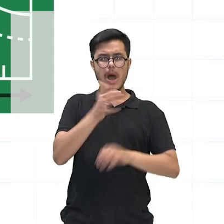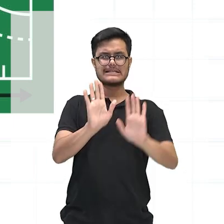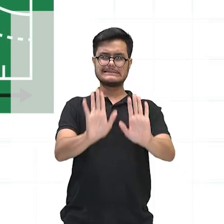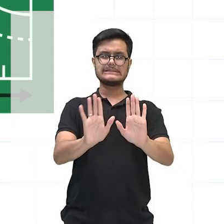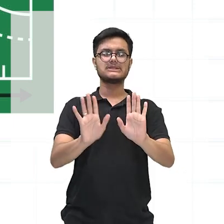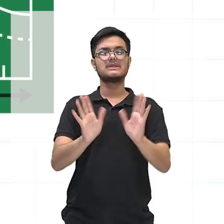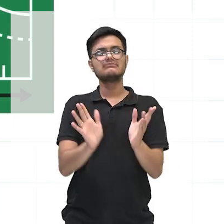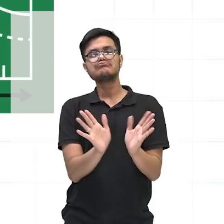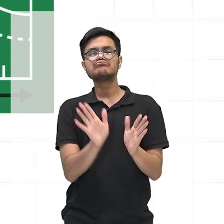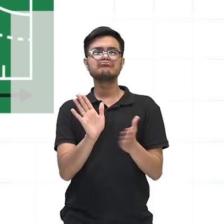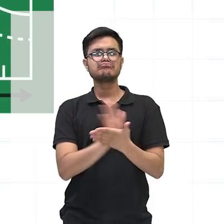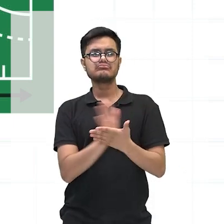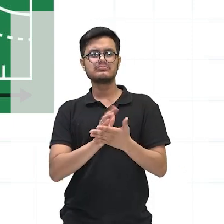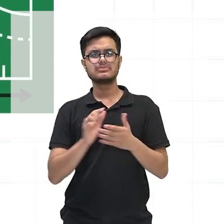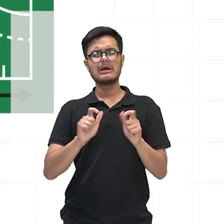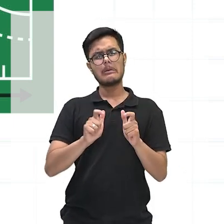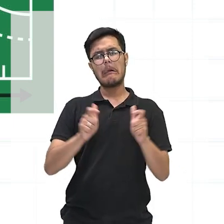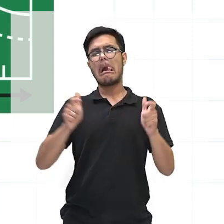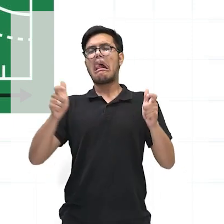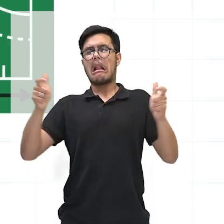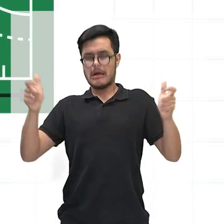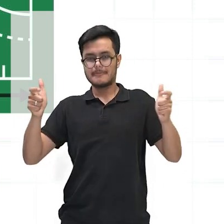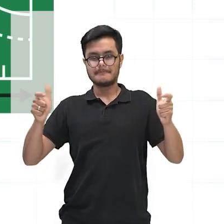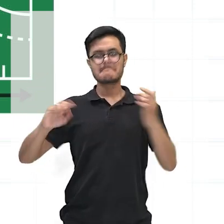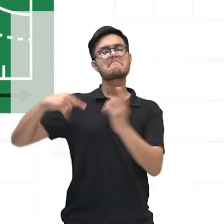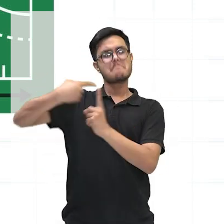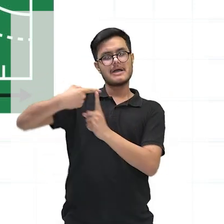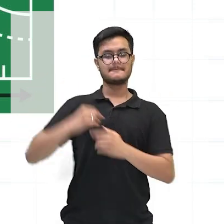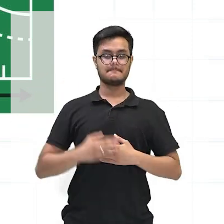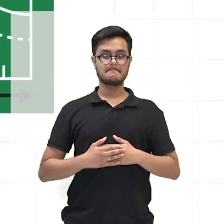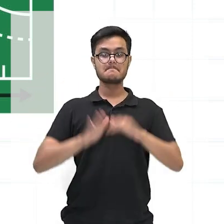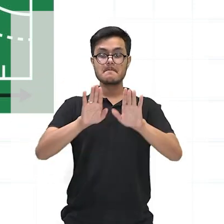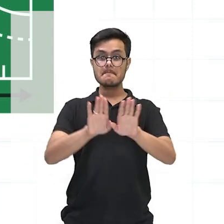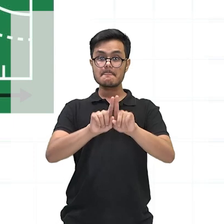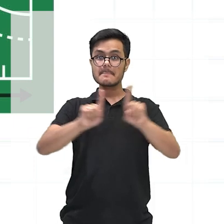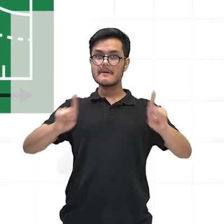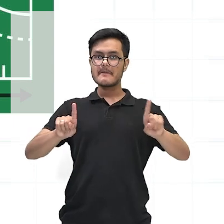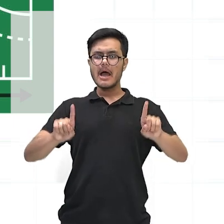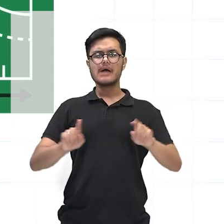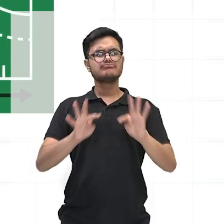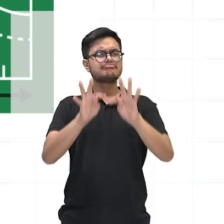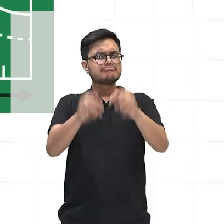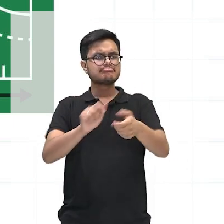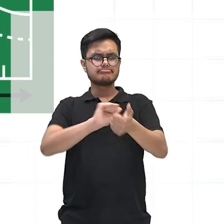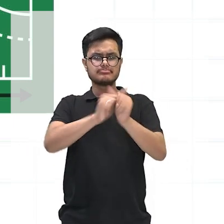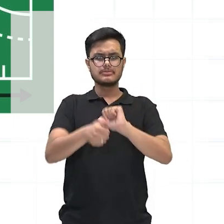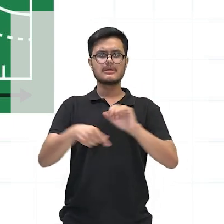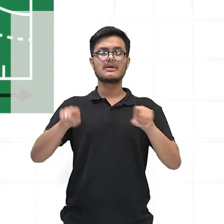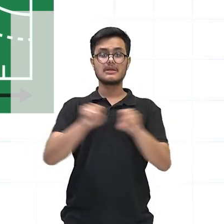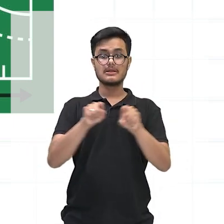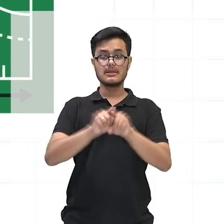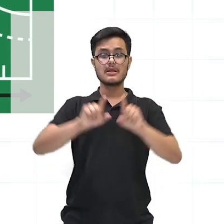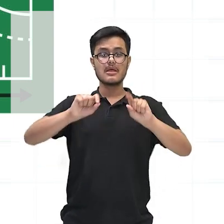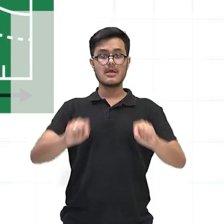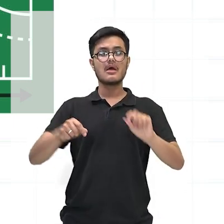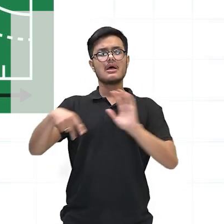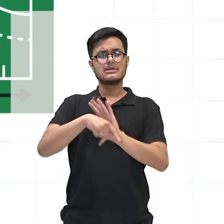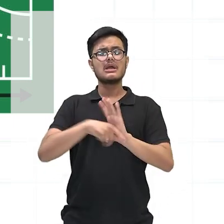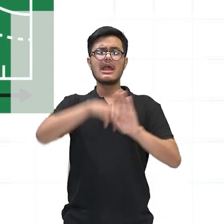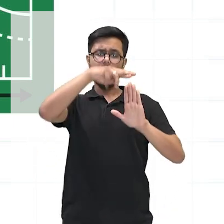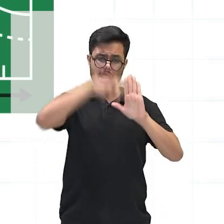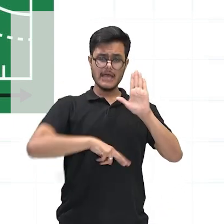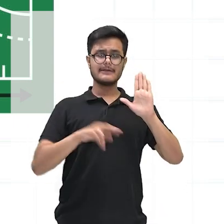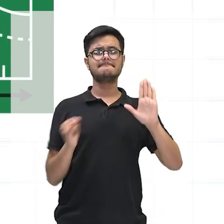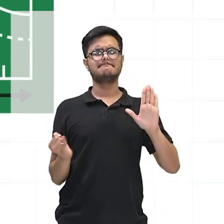tamanho, sendo que ele é um pouquinho maior. E assim como todos os outros esportes, ele também possui os seus próprios